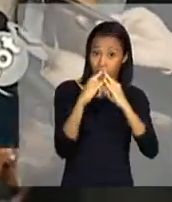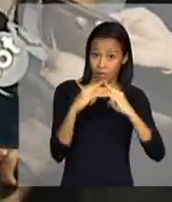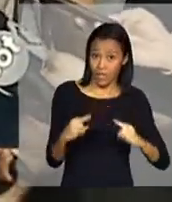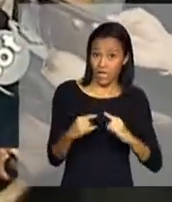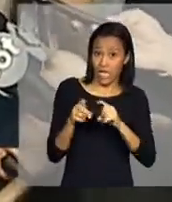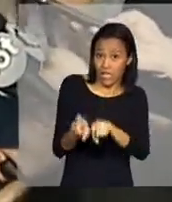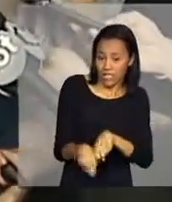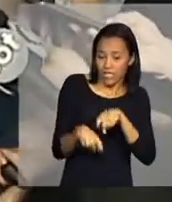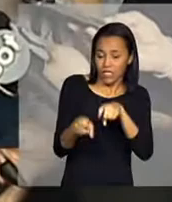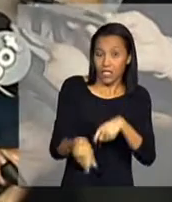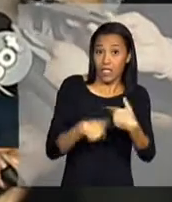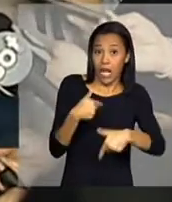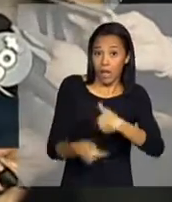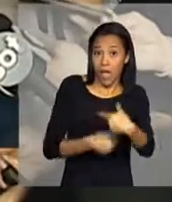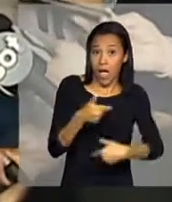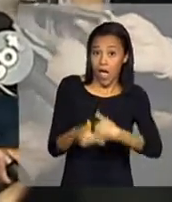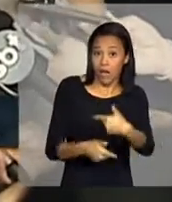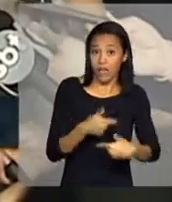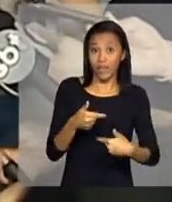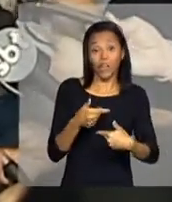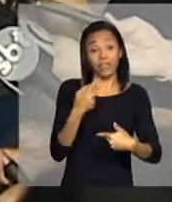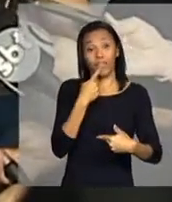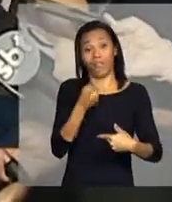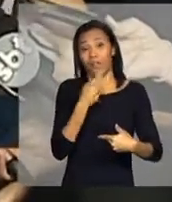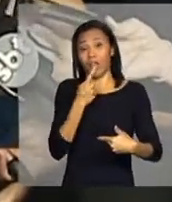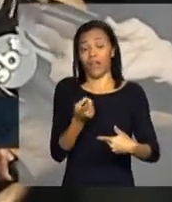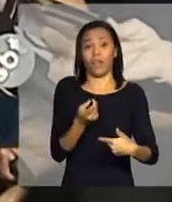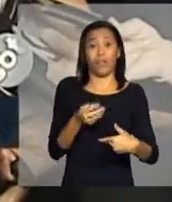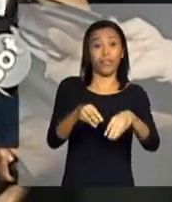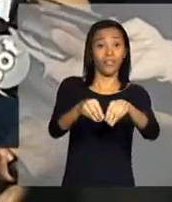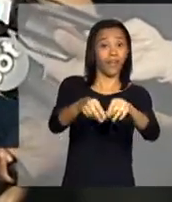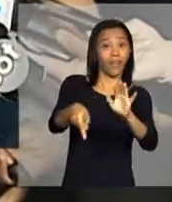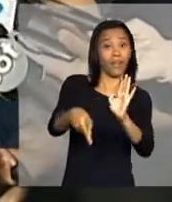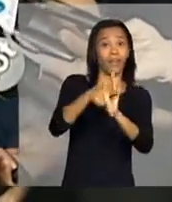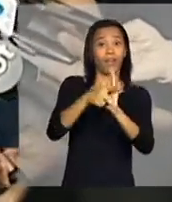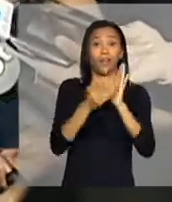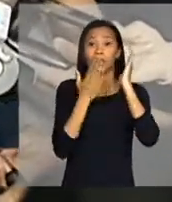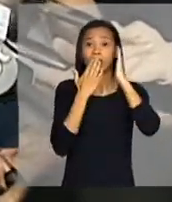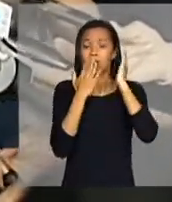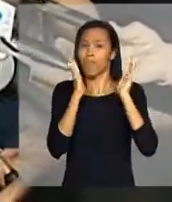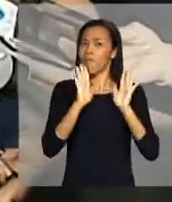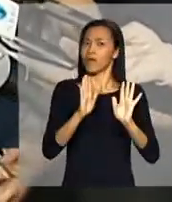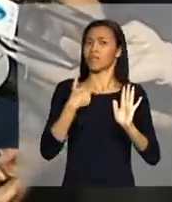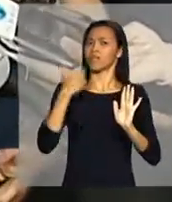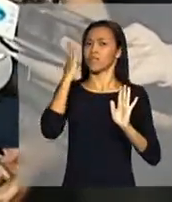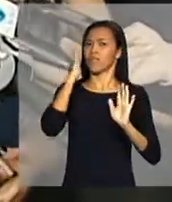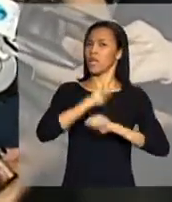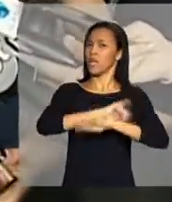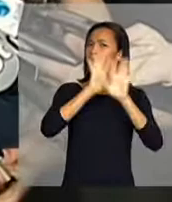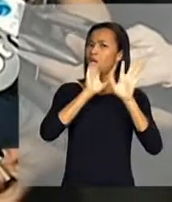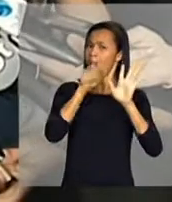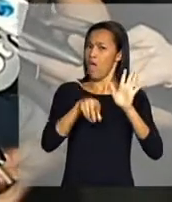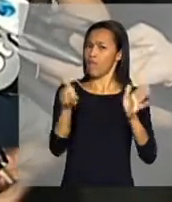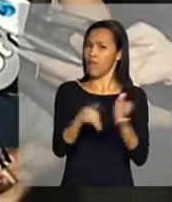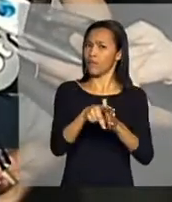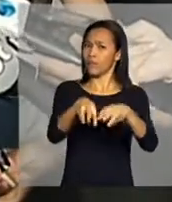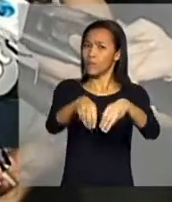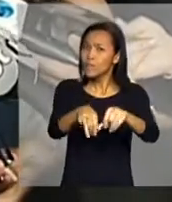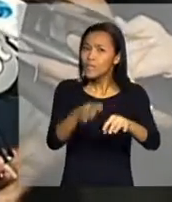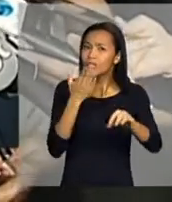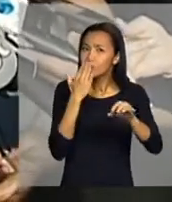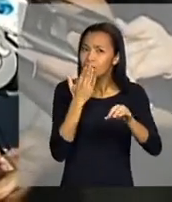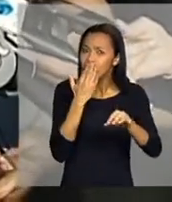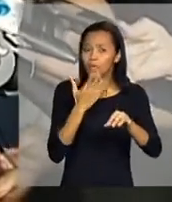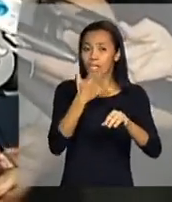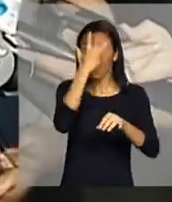E a Constituição diz que a terra é indígena. E nós temos que ter a absoluta clareza de que ela seja realmente indígena, que as pessoas